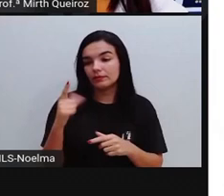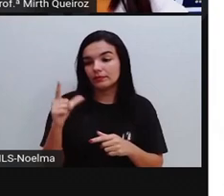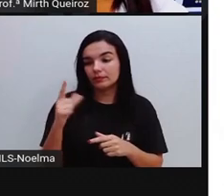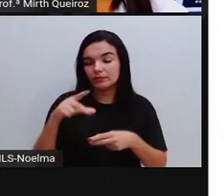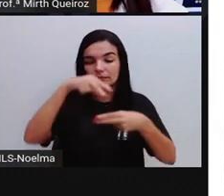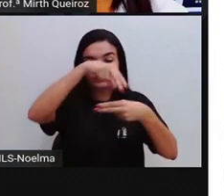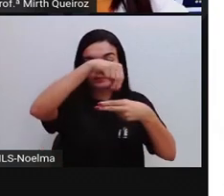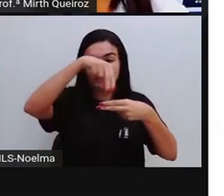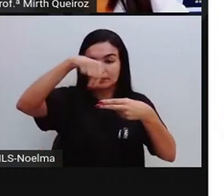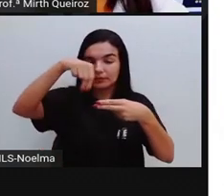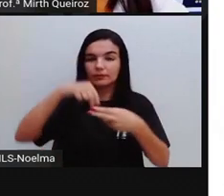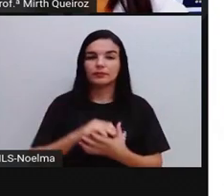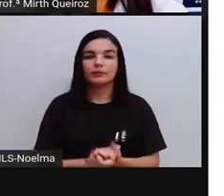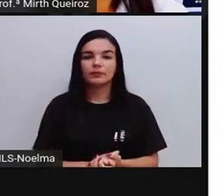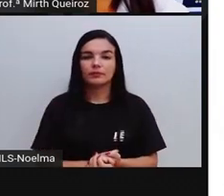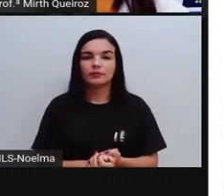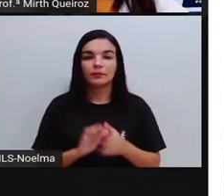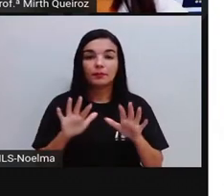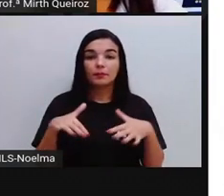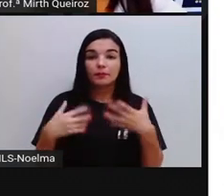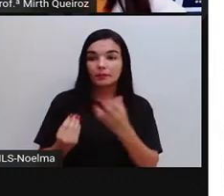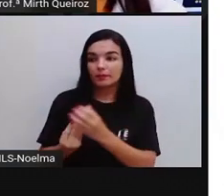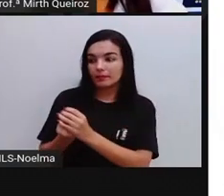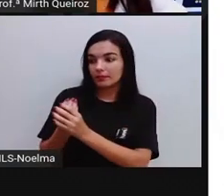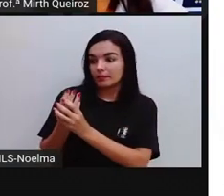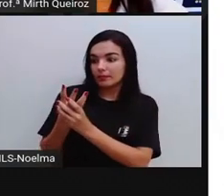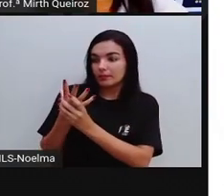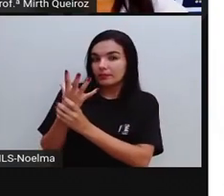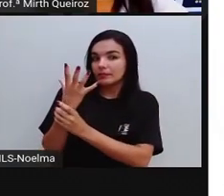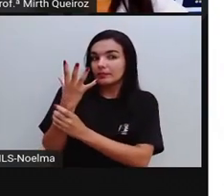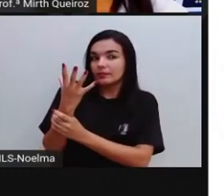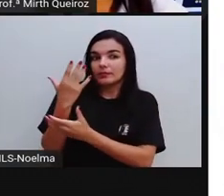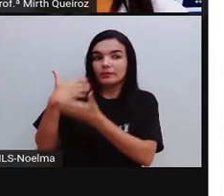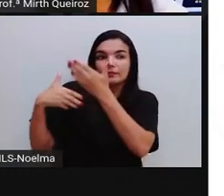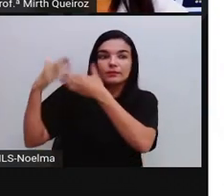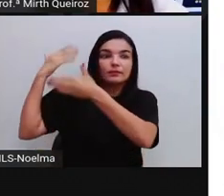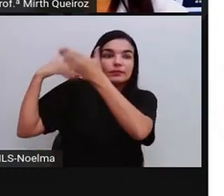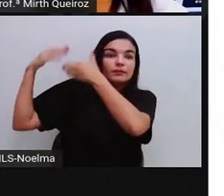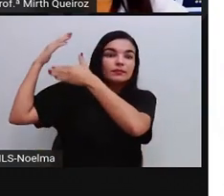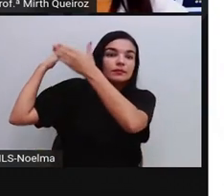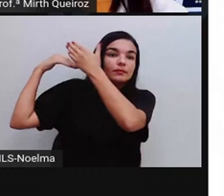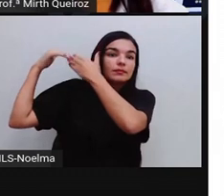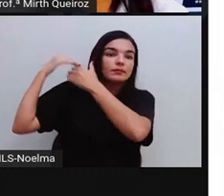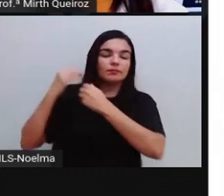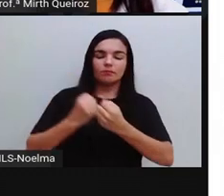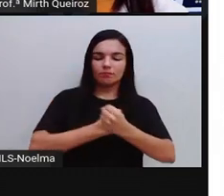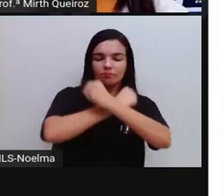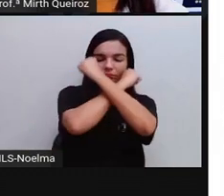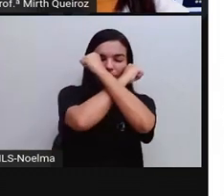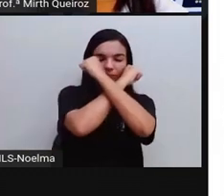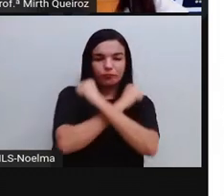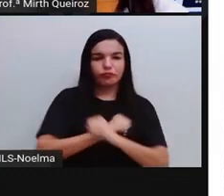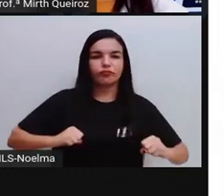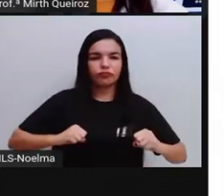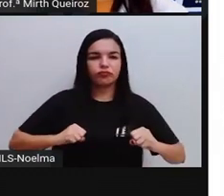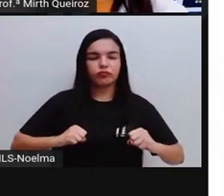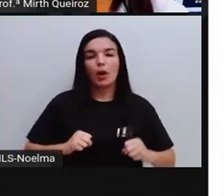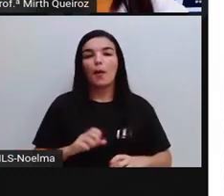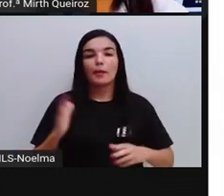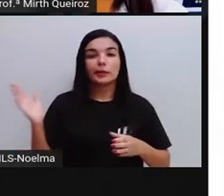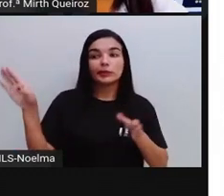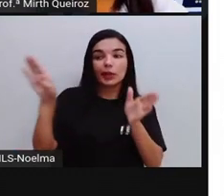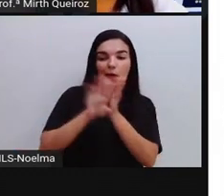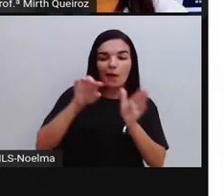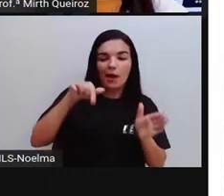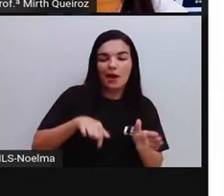de cordel. Com origem nos trovadores medievais, a tradição cordelista veio de Portugal,